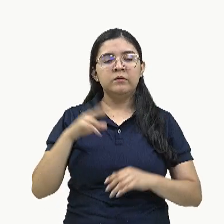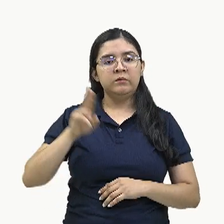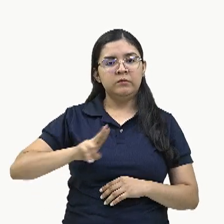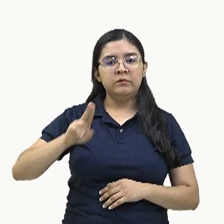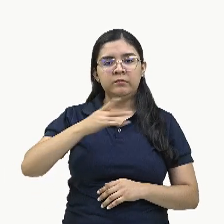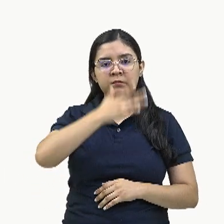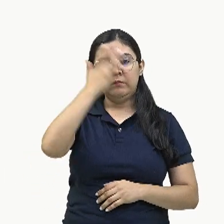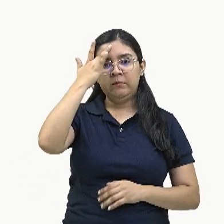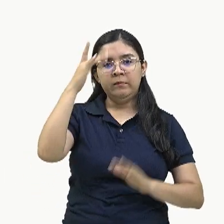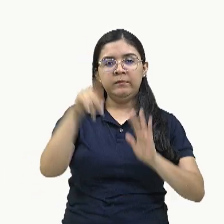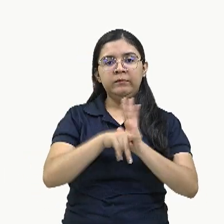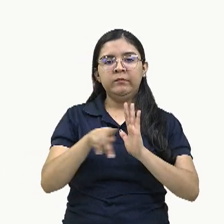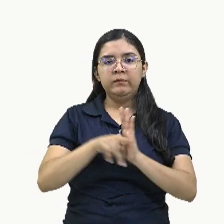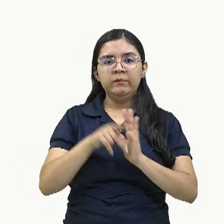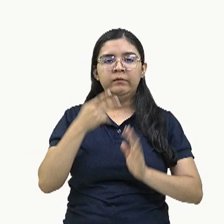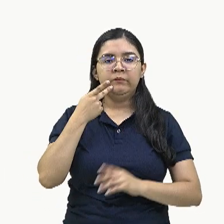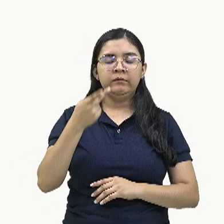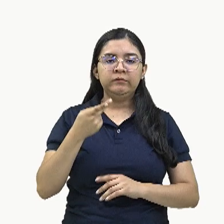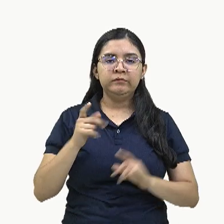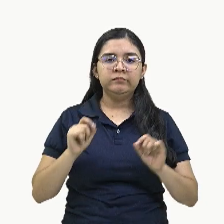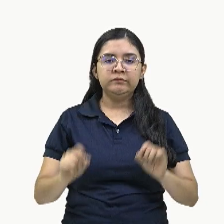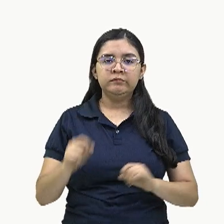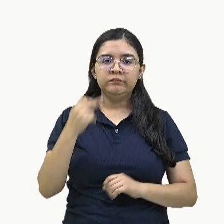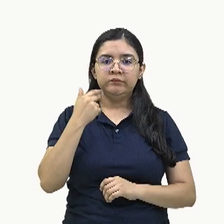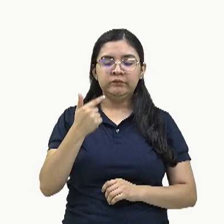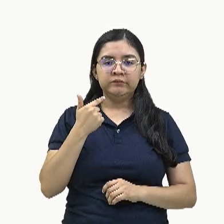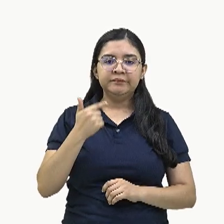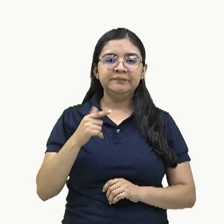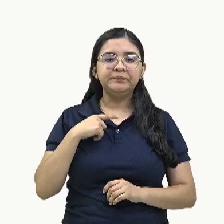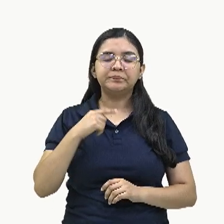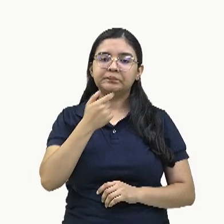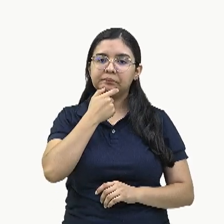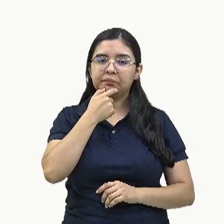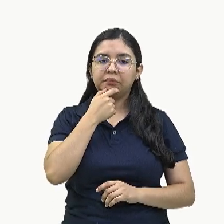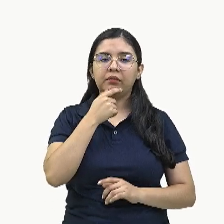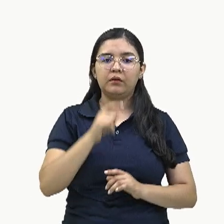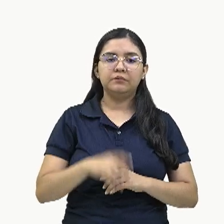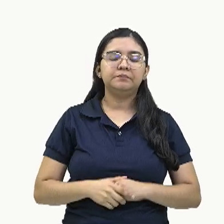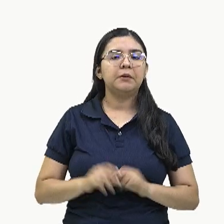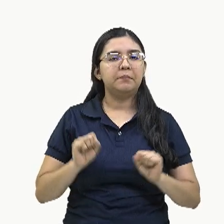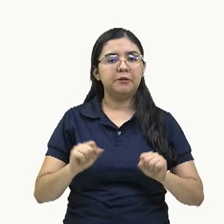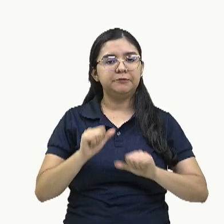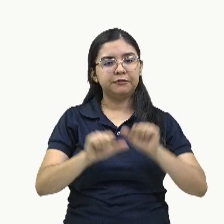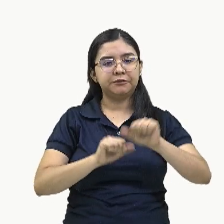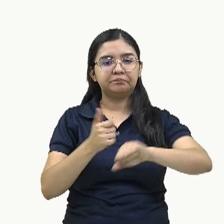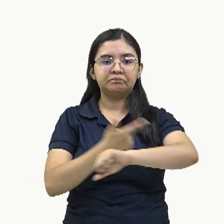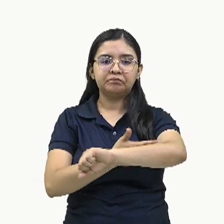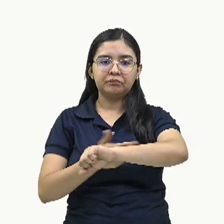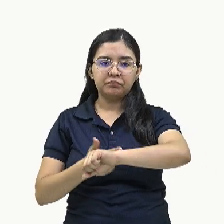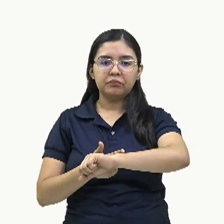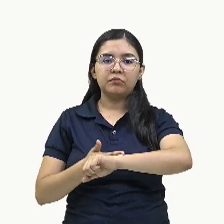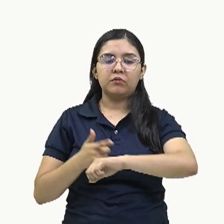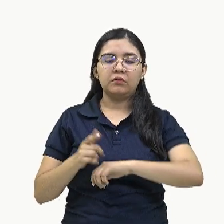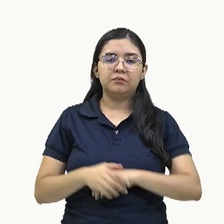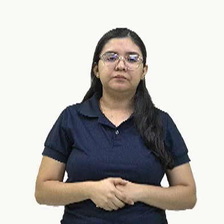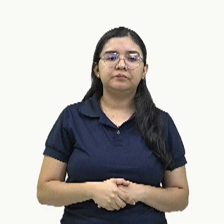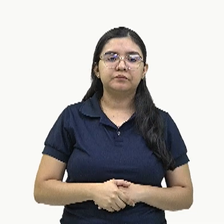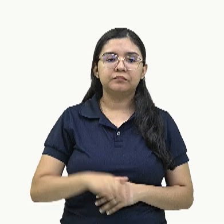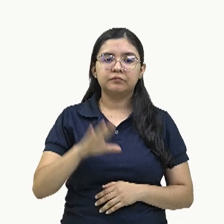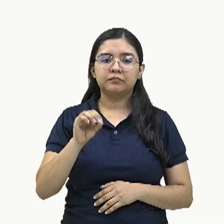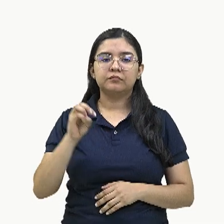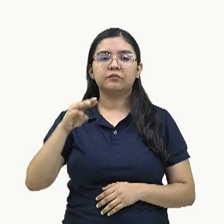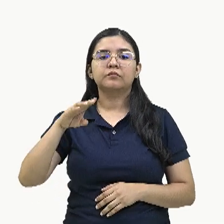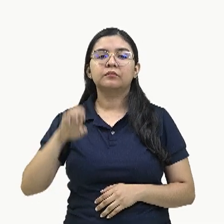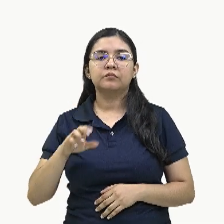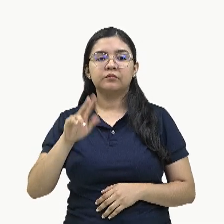tá? Mas ele pode ficar bem mais gentil, mais bem educado esse pedido. Come here significa vem cá,